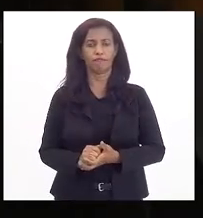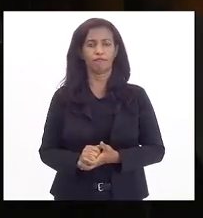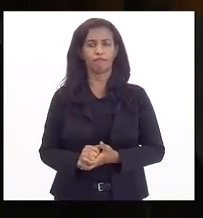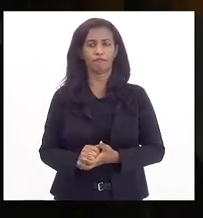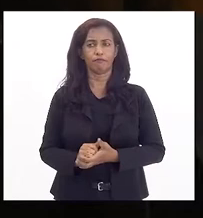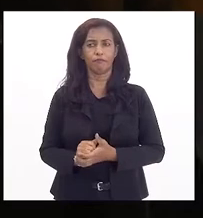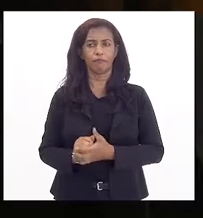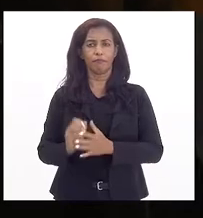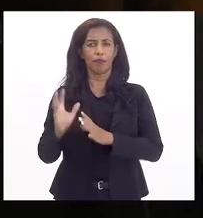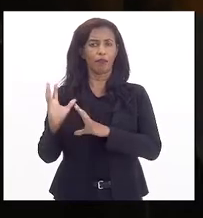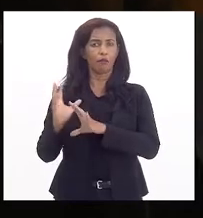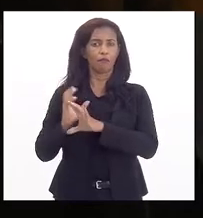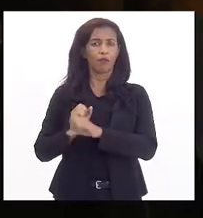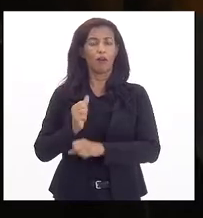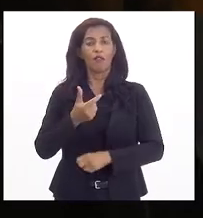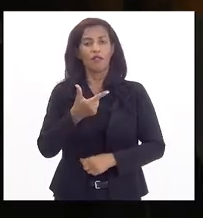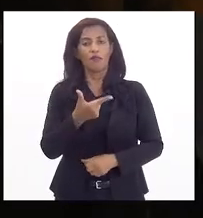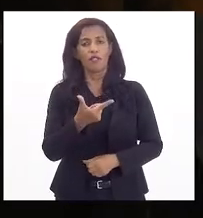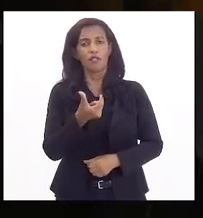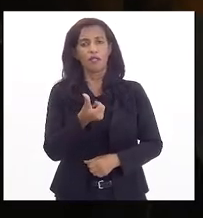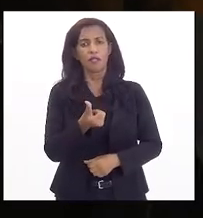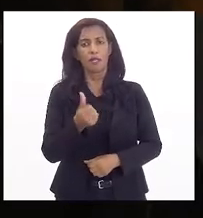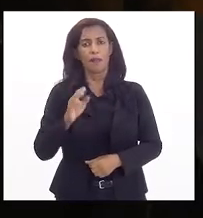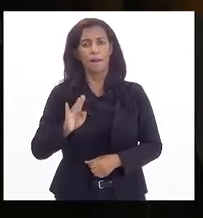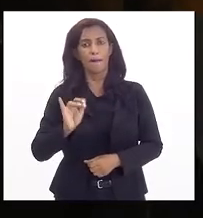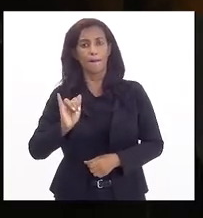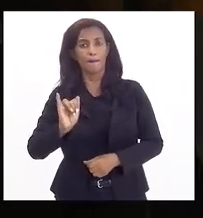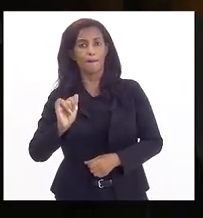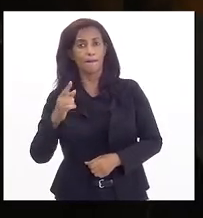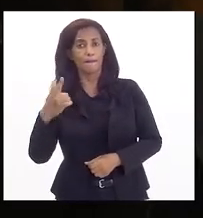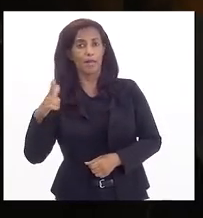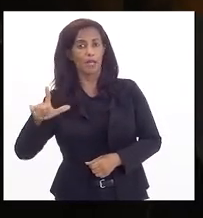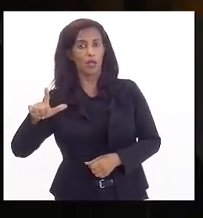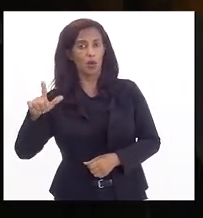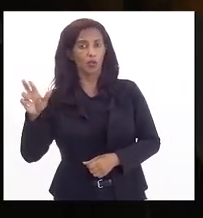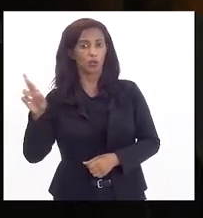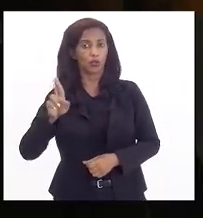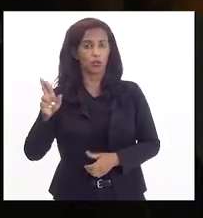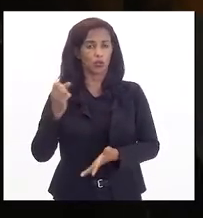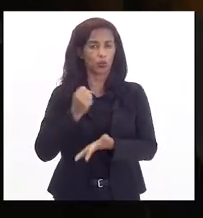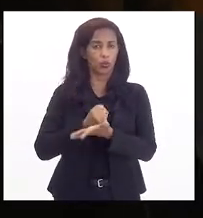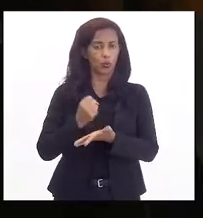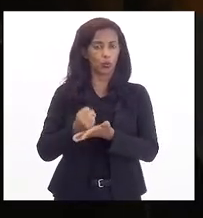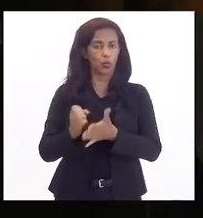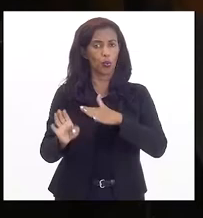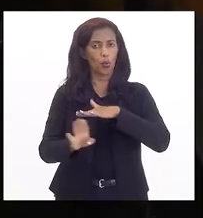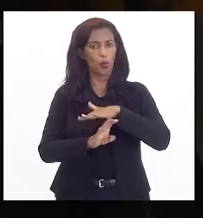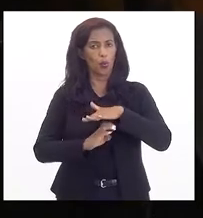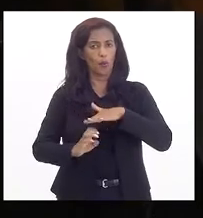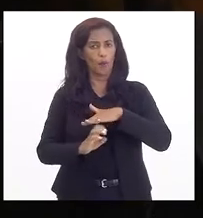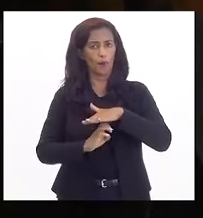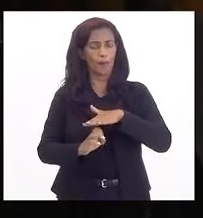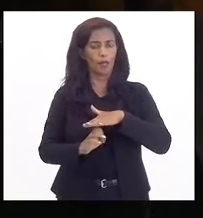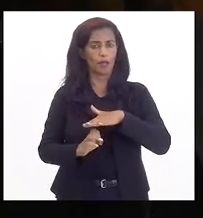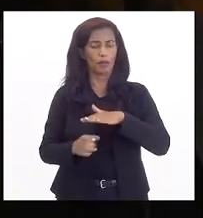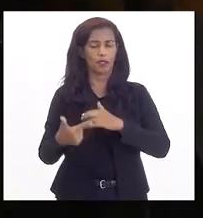bilhões de reais em contratos com empresas do Rio em